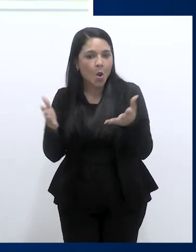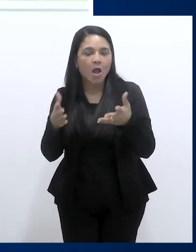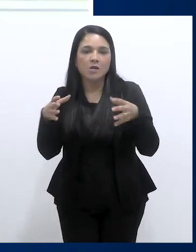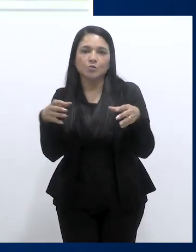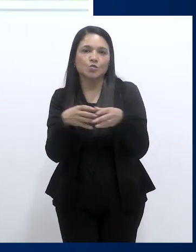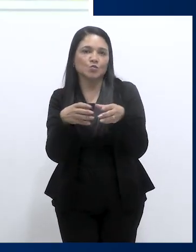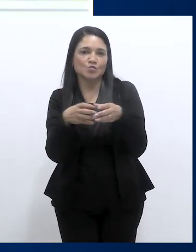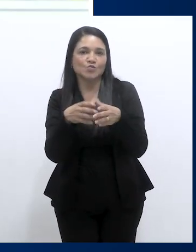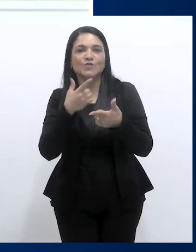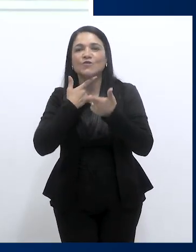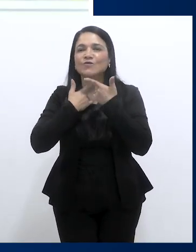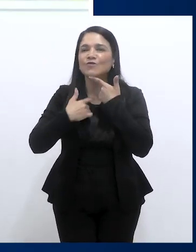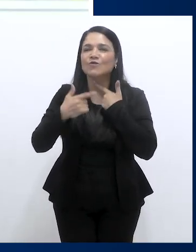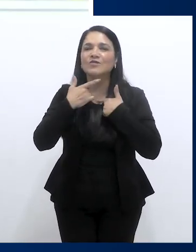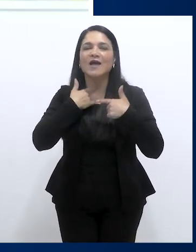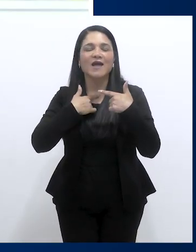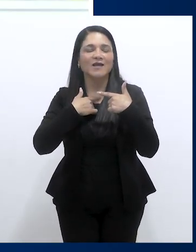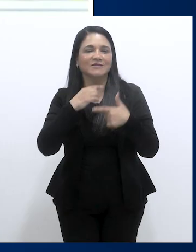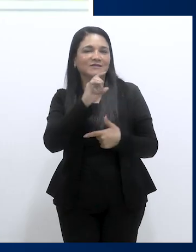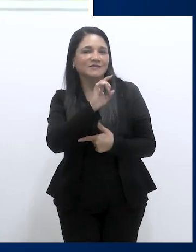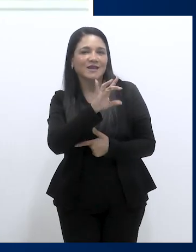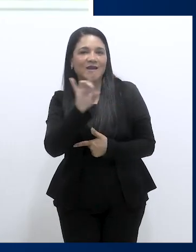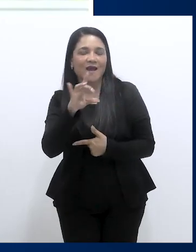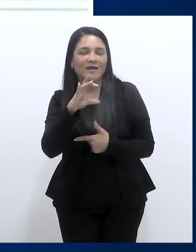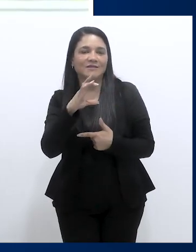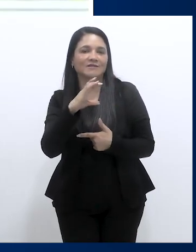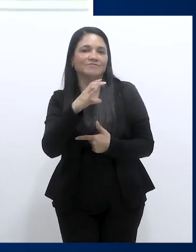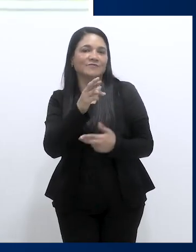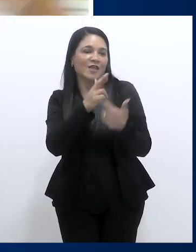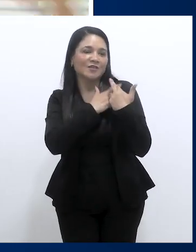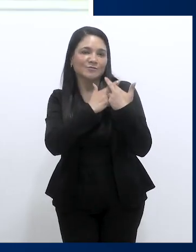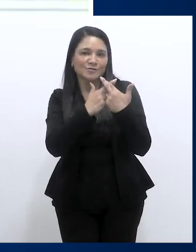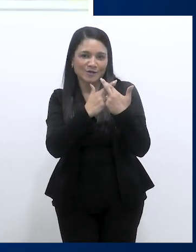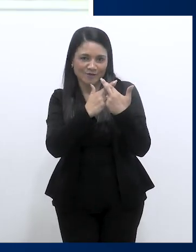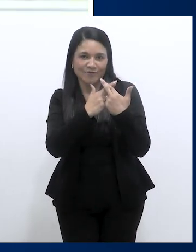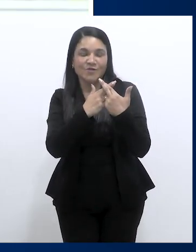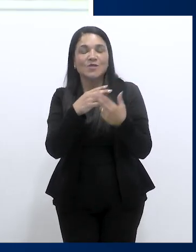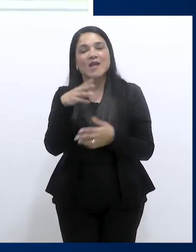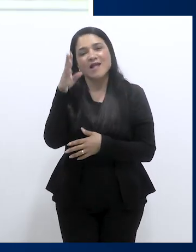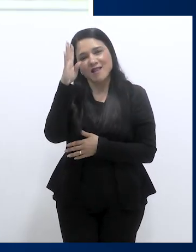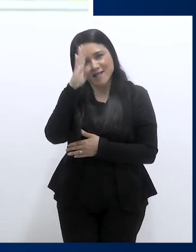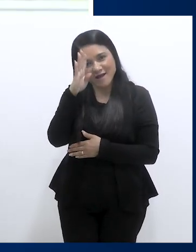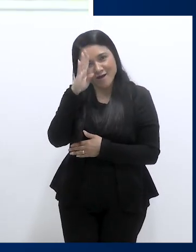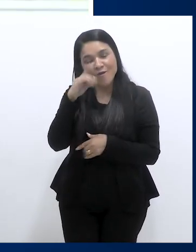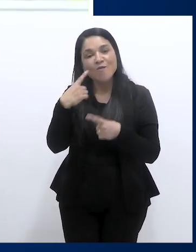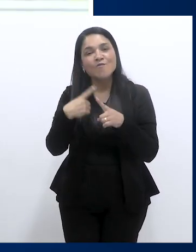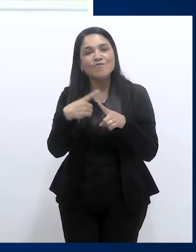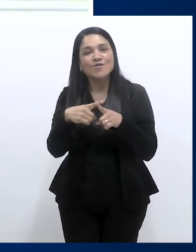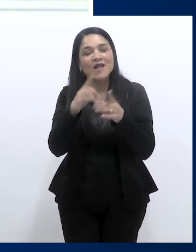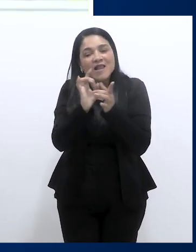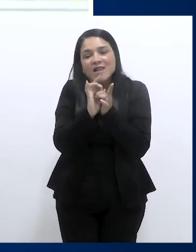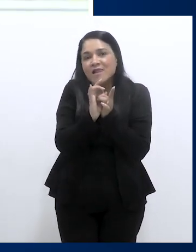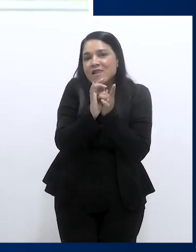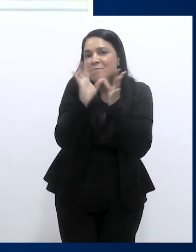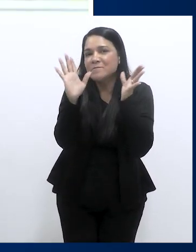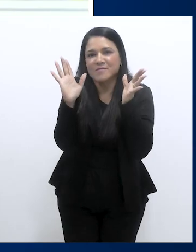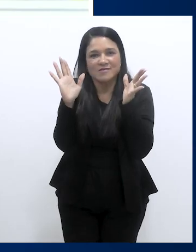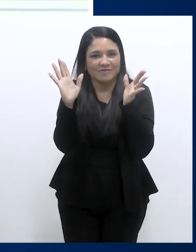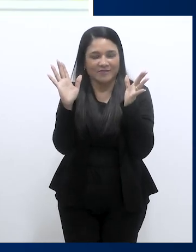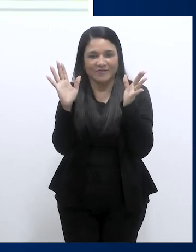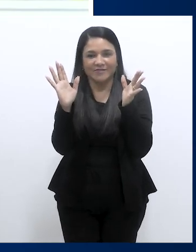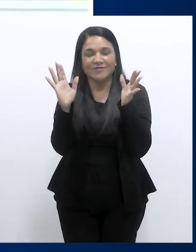o ânimo geral, a vontade da anfitriã. E isso eu acho muito bacana também, por quê? Porque é uma